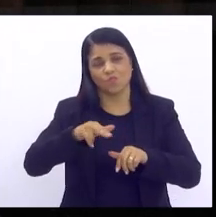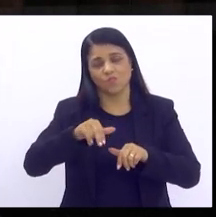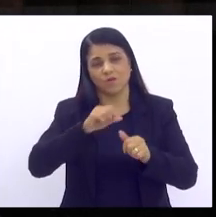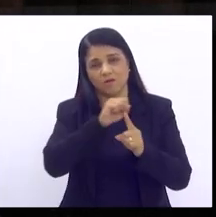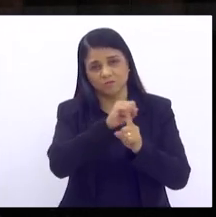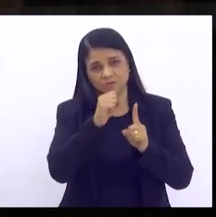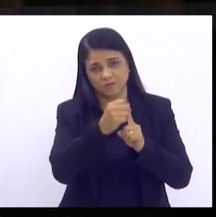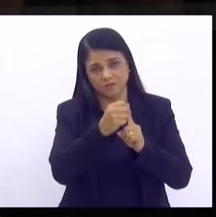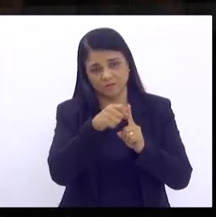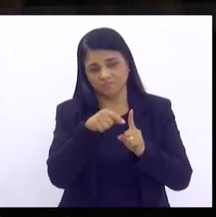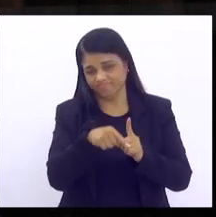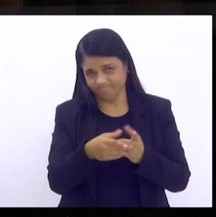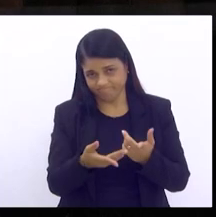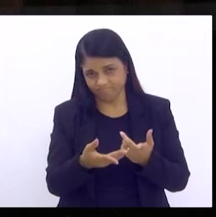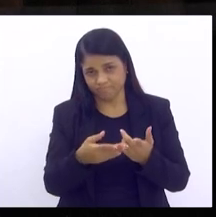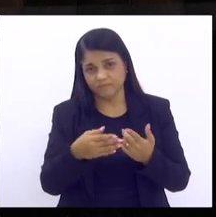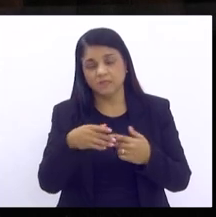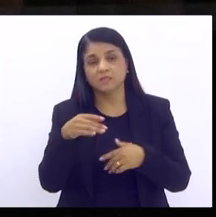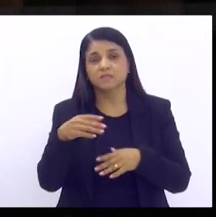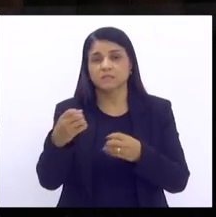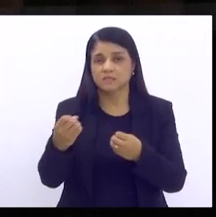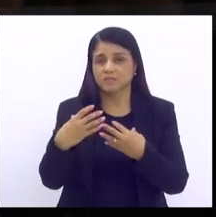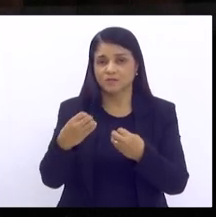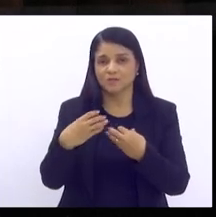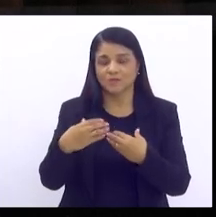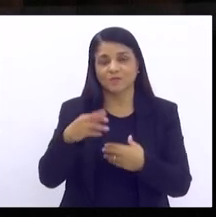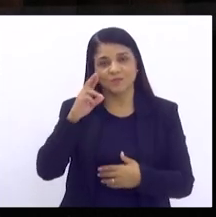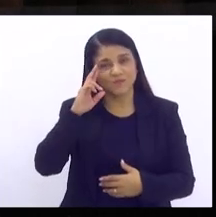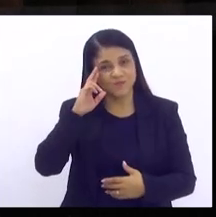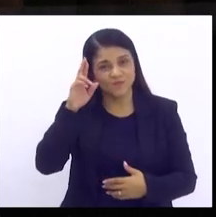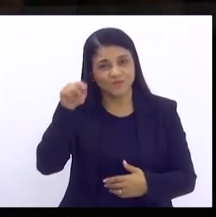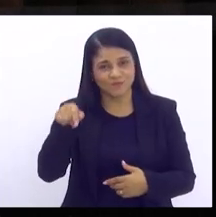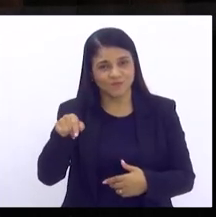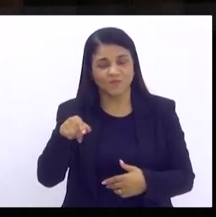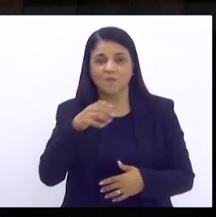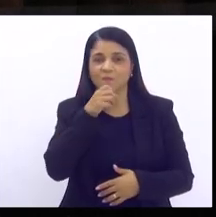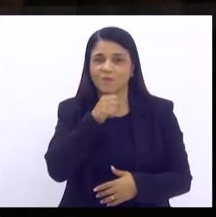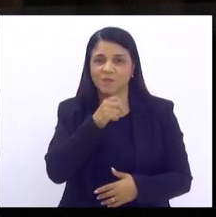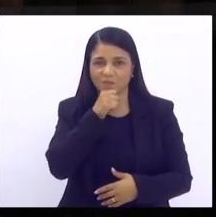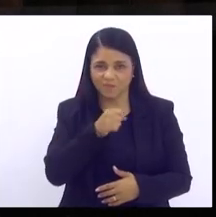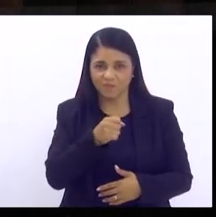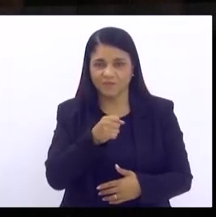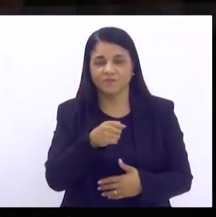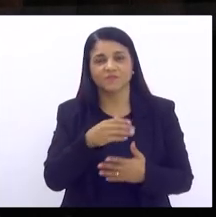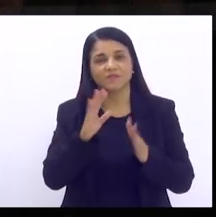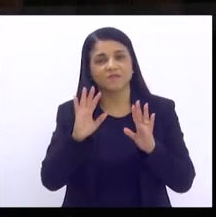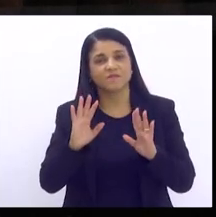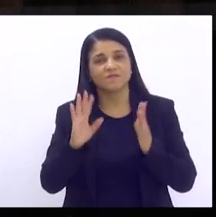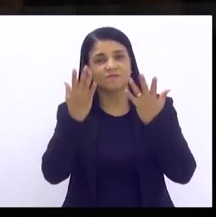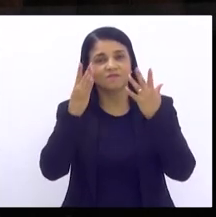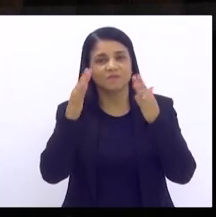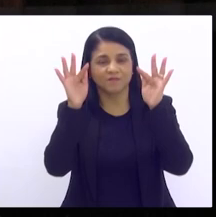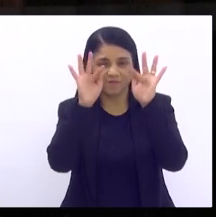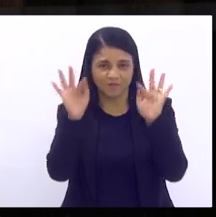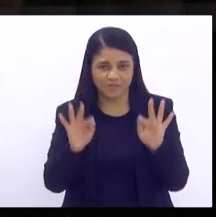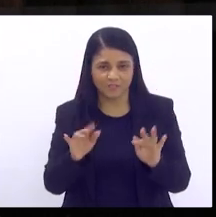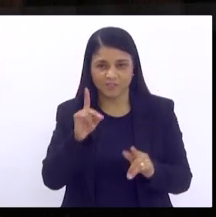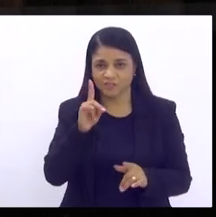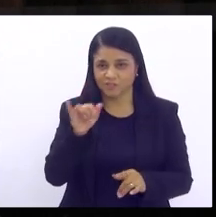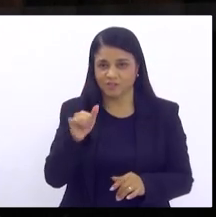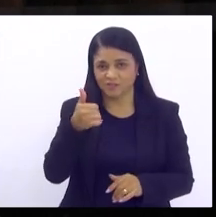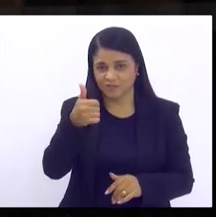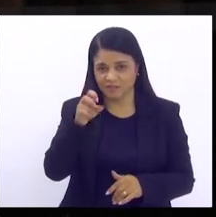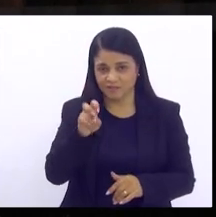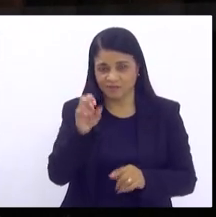a sociedade muda. Já nos ensinou o patrono da educação brasileira. Feliz dias para nós no dia 15 de